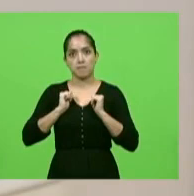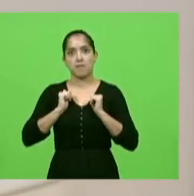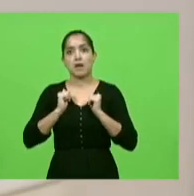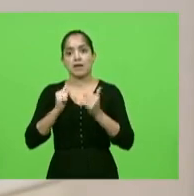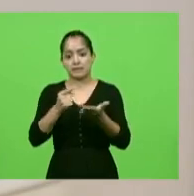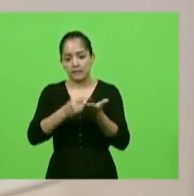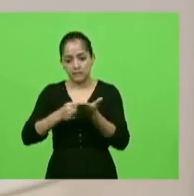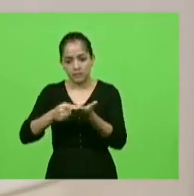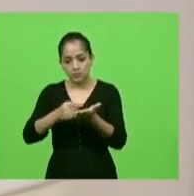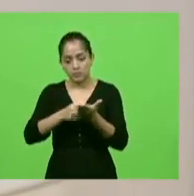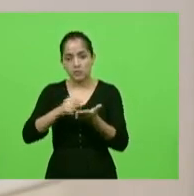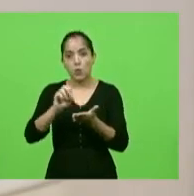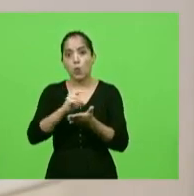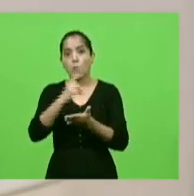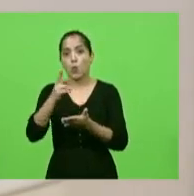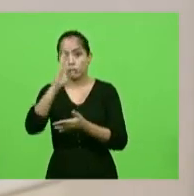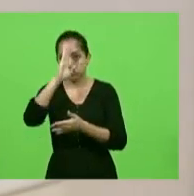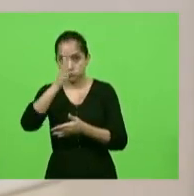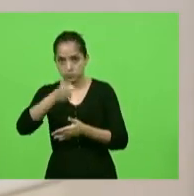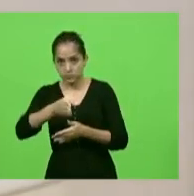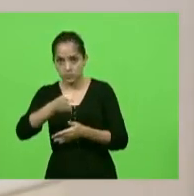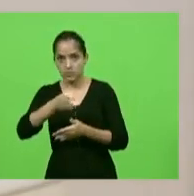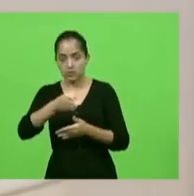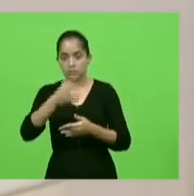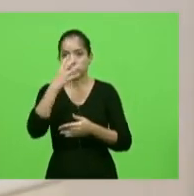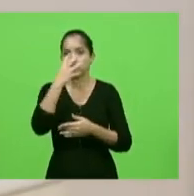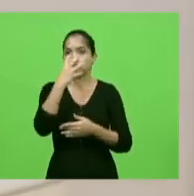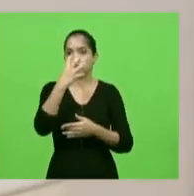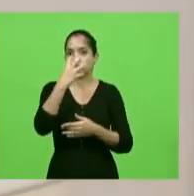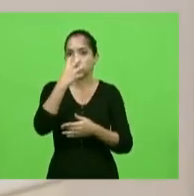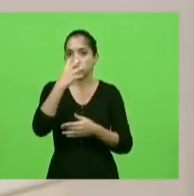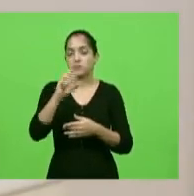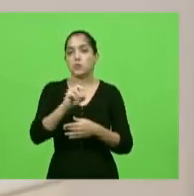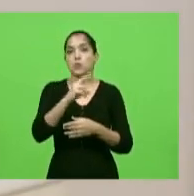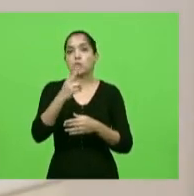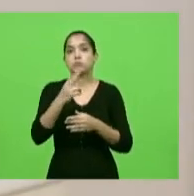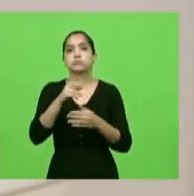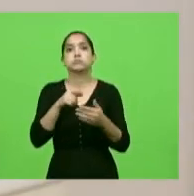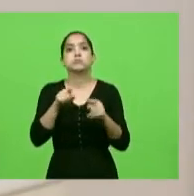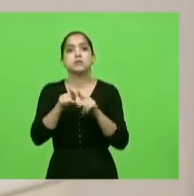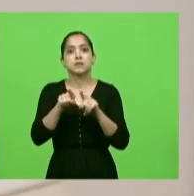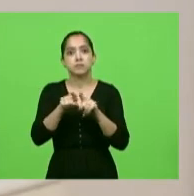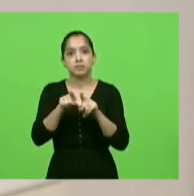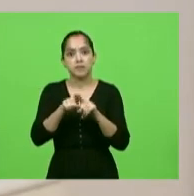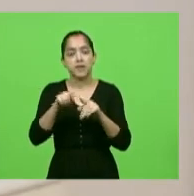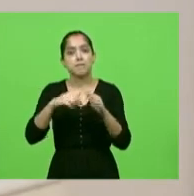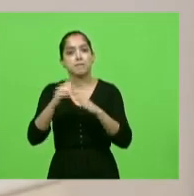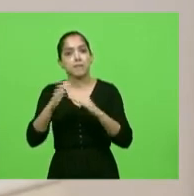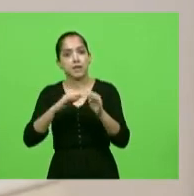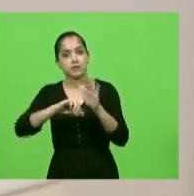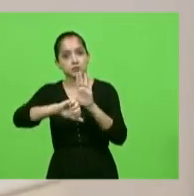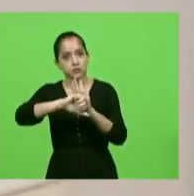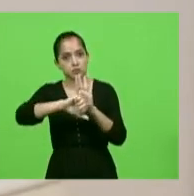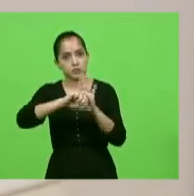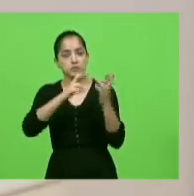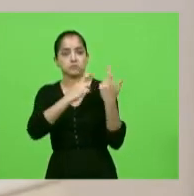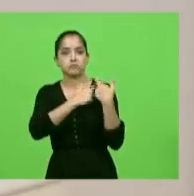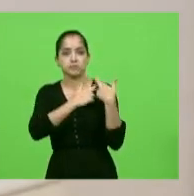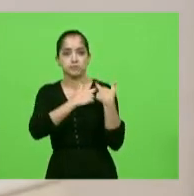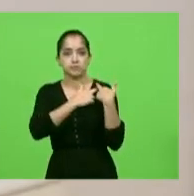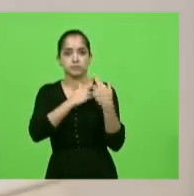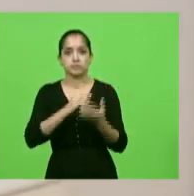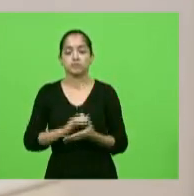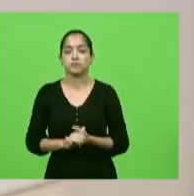na aquisição direta dos ventiladores pulmonares, não impacta na eventual prática de crime de responsabilidade.